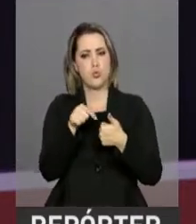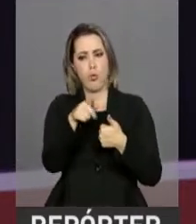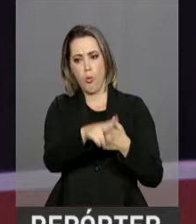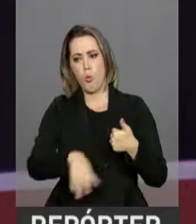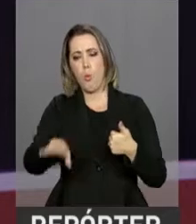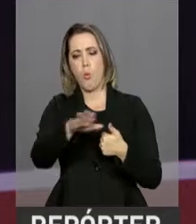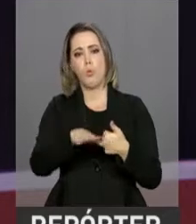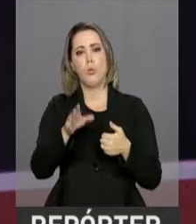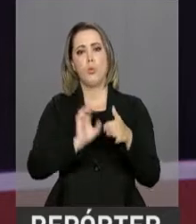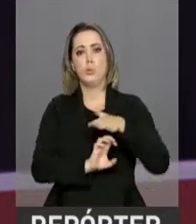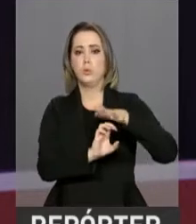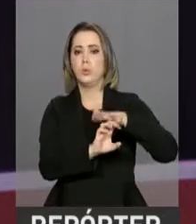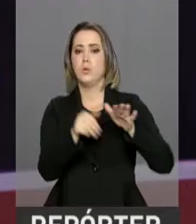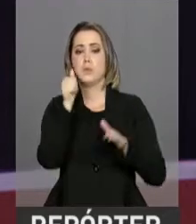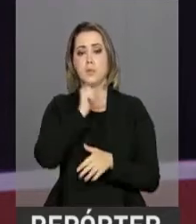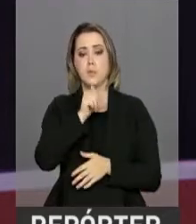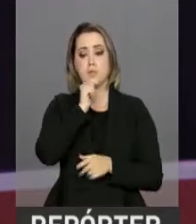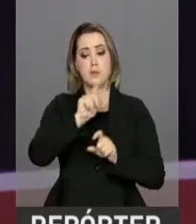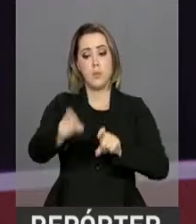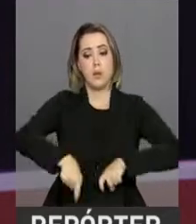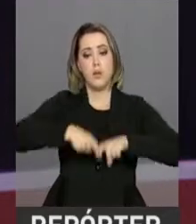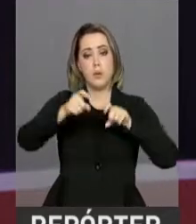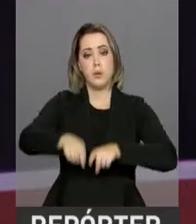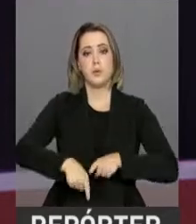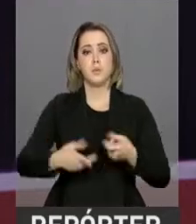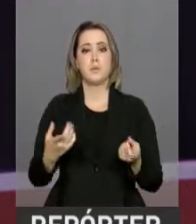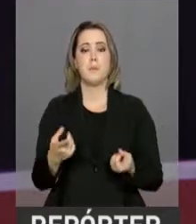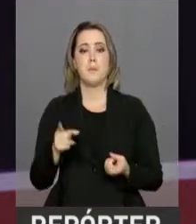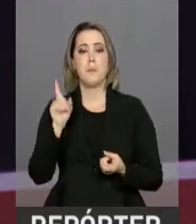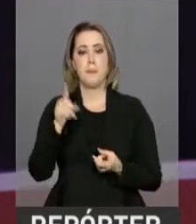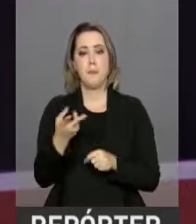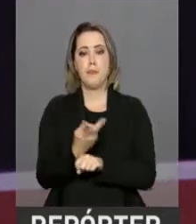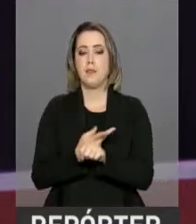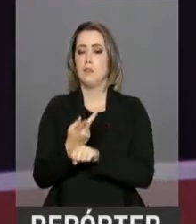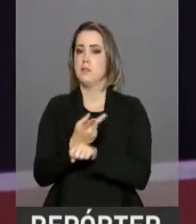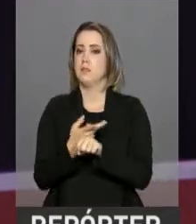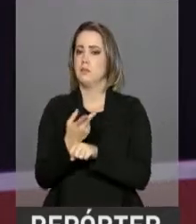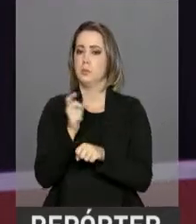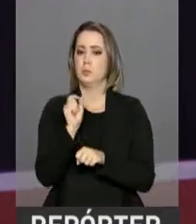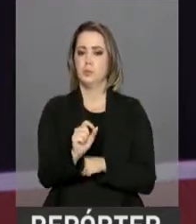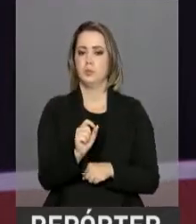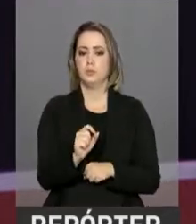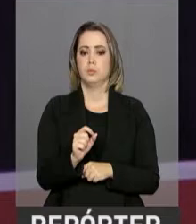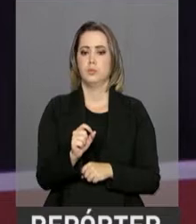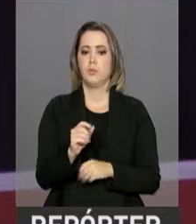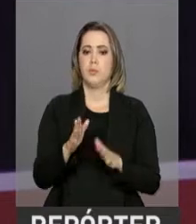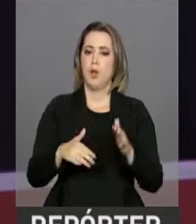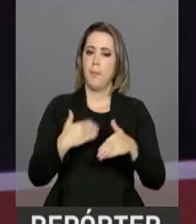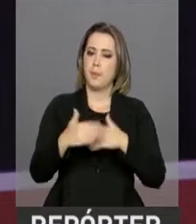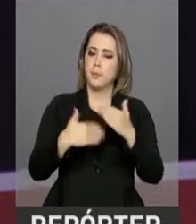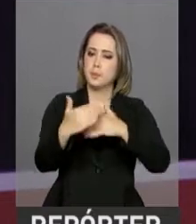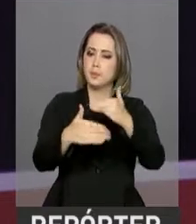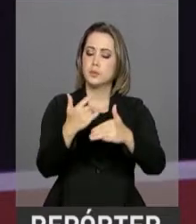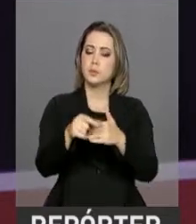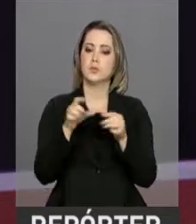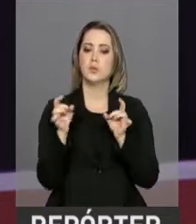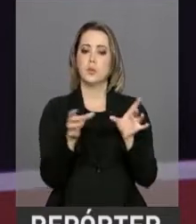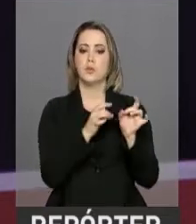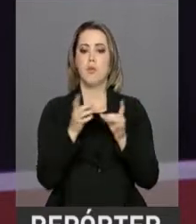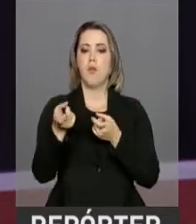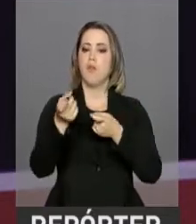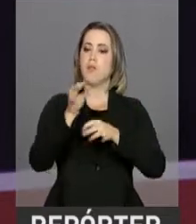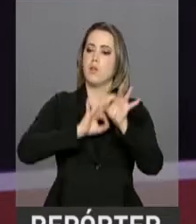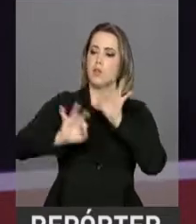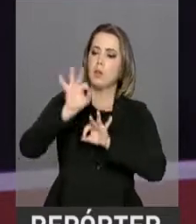o empreendedorismo da mulher rural no sentido realmente é de buscar a aumente a produção é a comercialização e organização